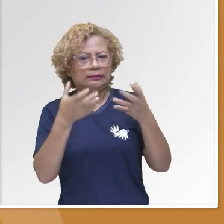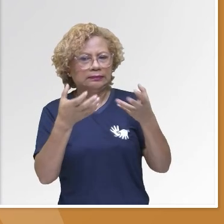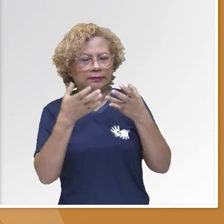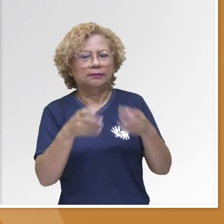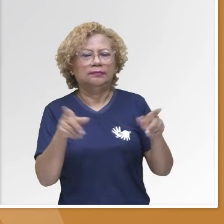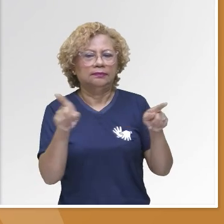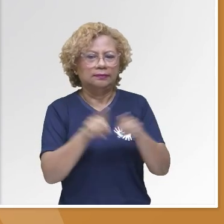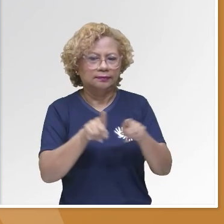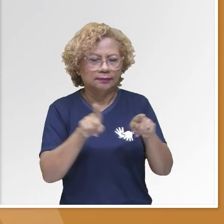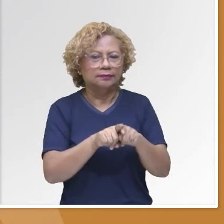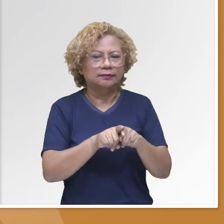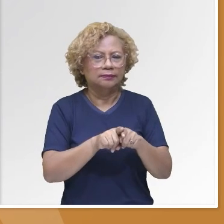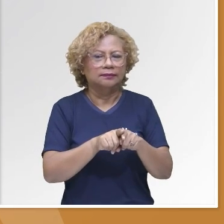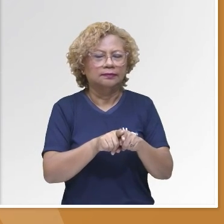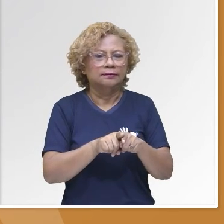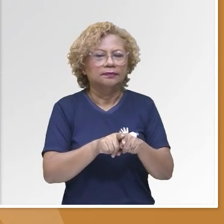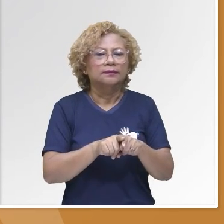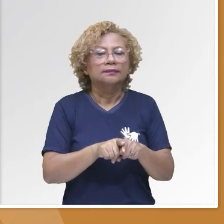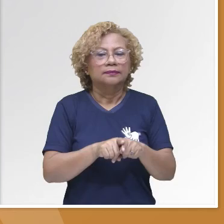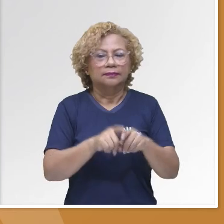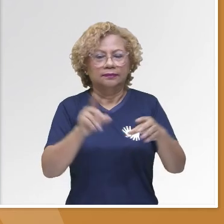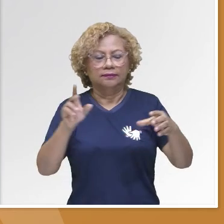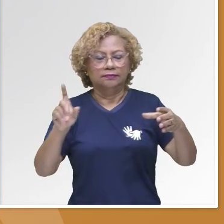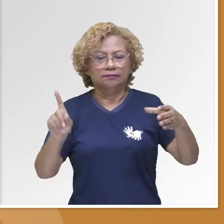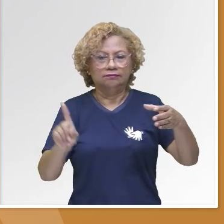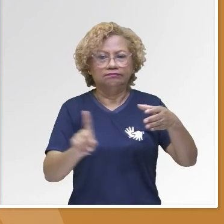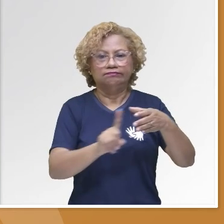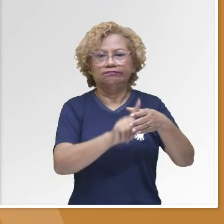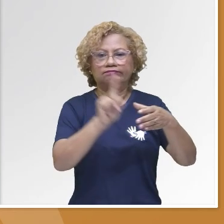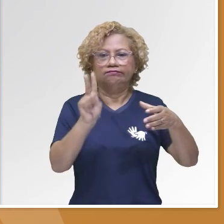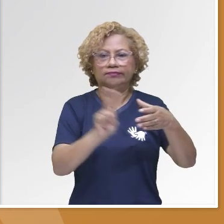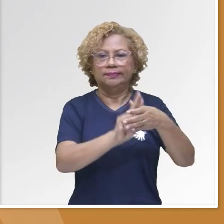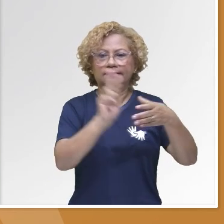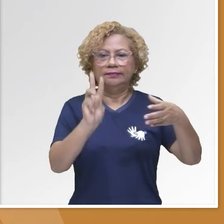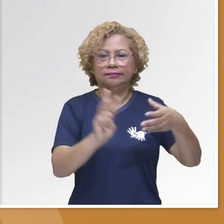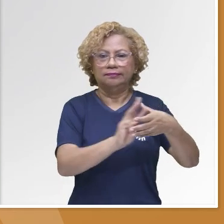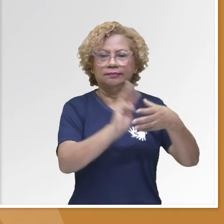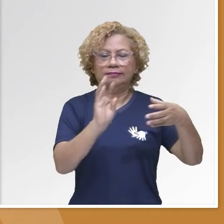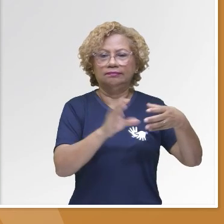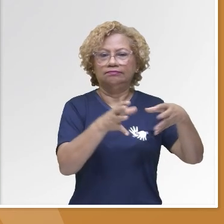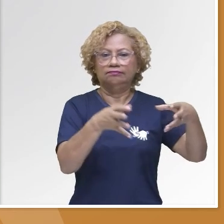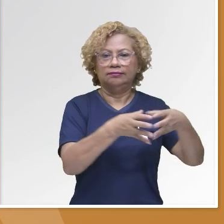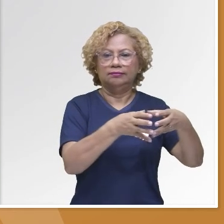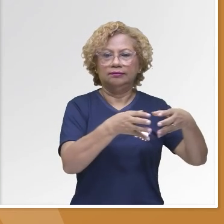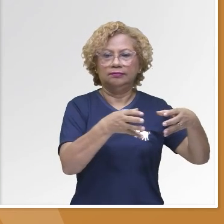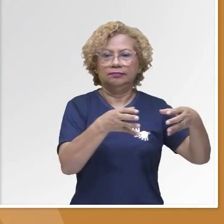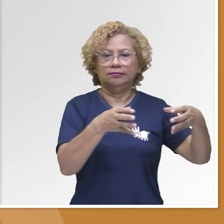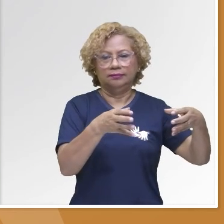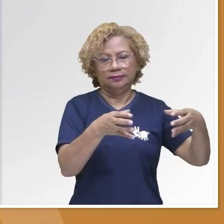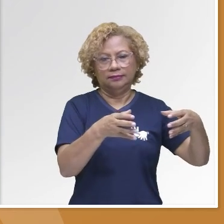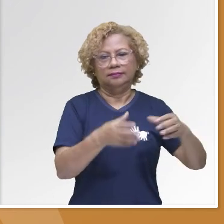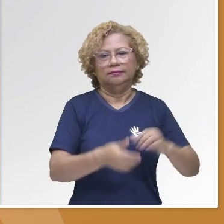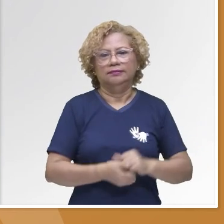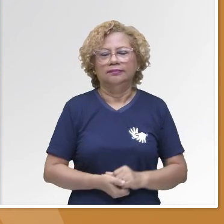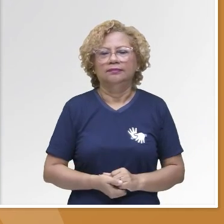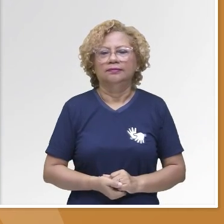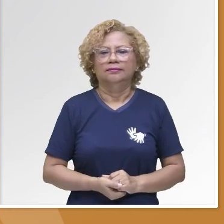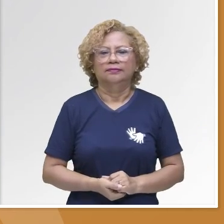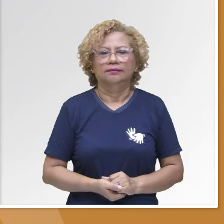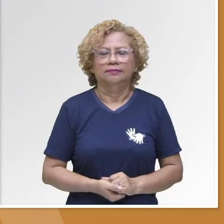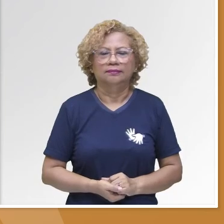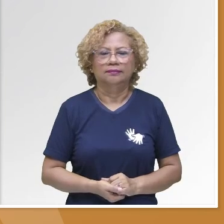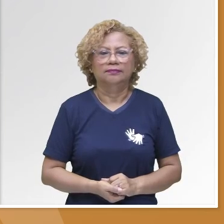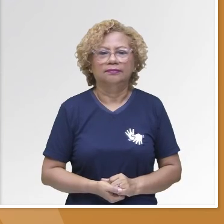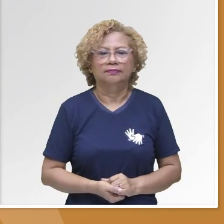que vieram após o fim da União Soviética: Estônia, Letônia, Lituânia, Polônia,